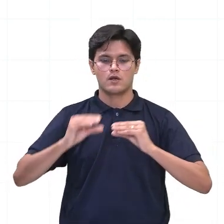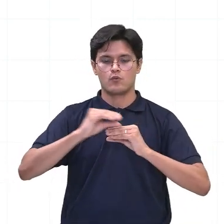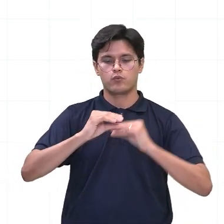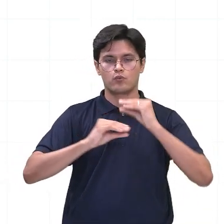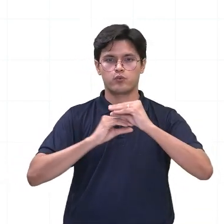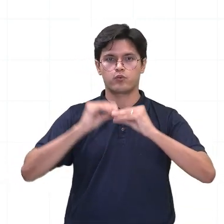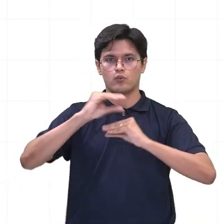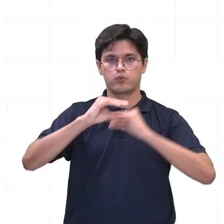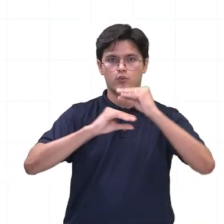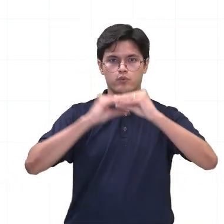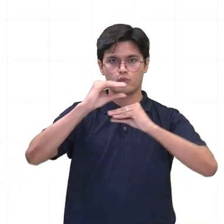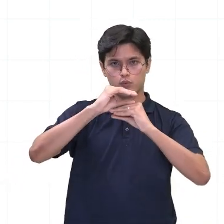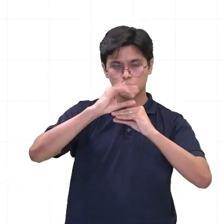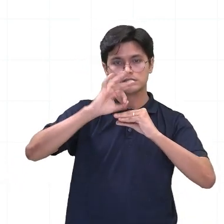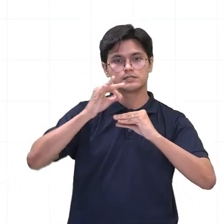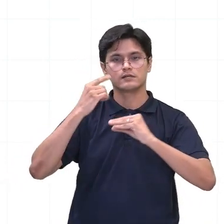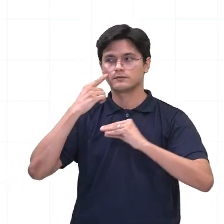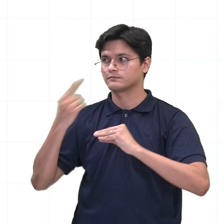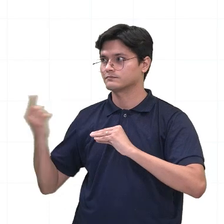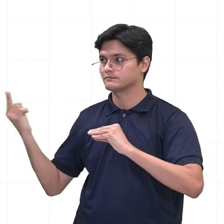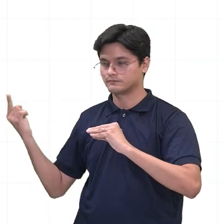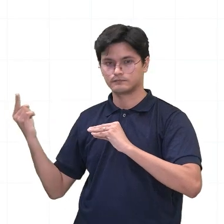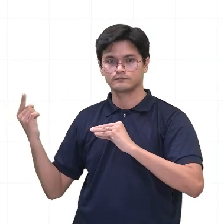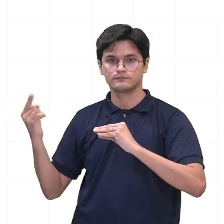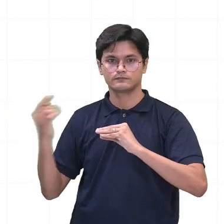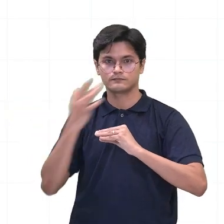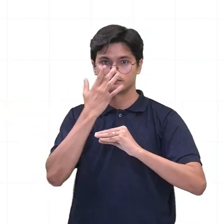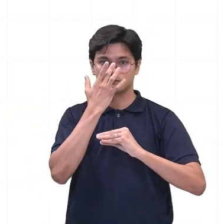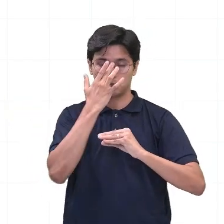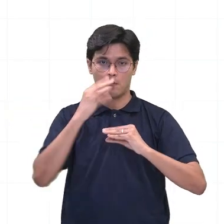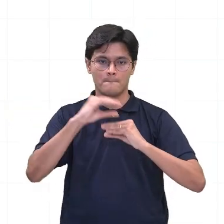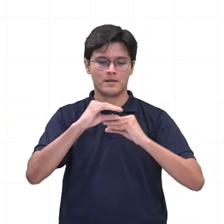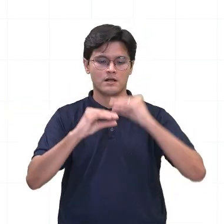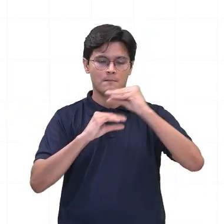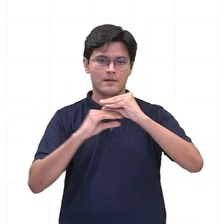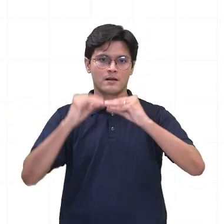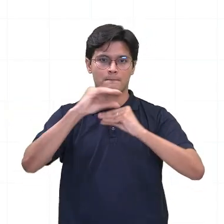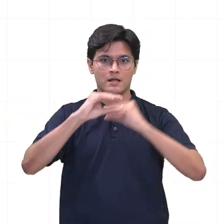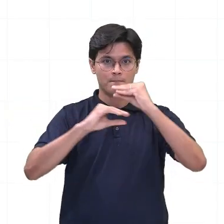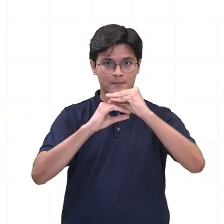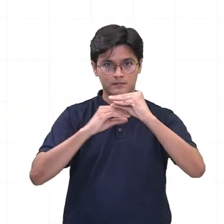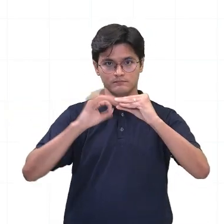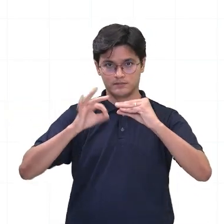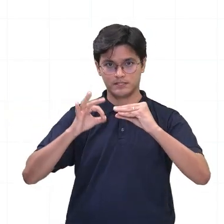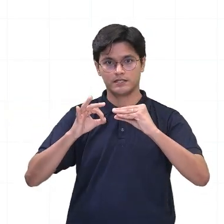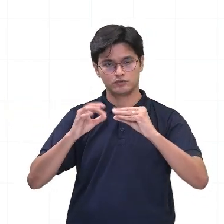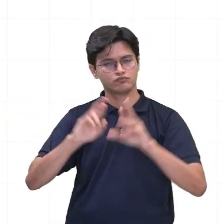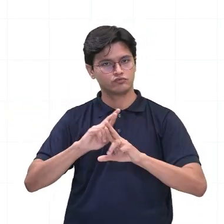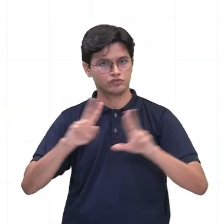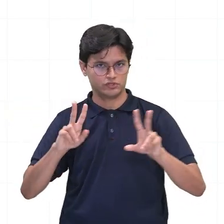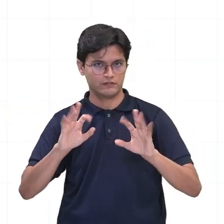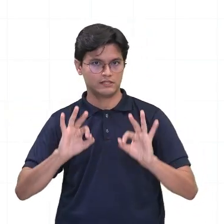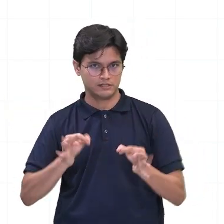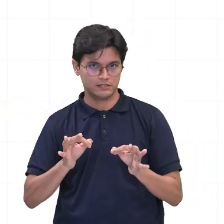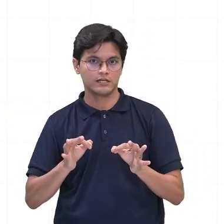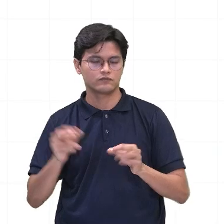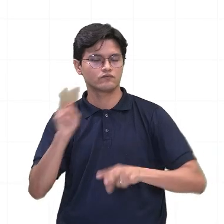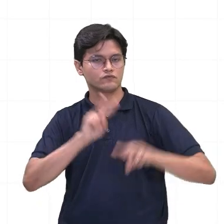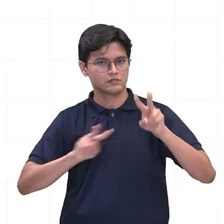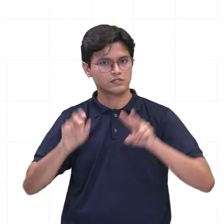células. E aí você observa várias camadas ali, uma sobre as outras, certo? Então, só para a gente ter essa visão geral